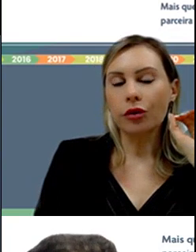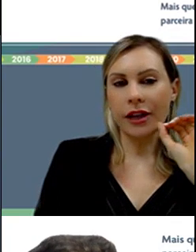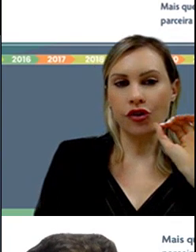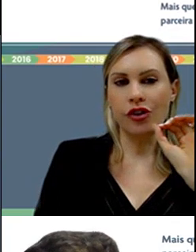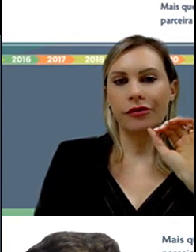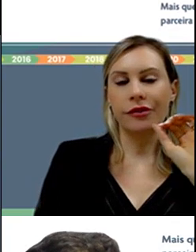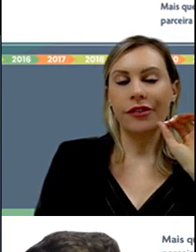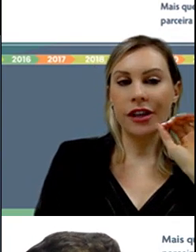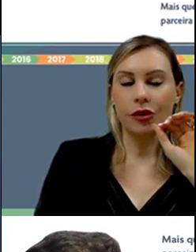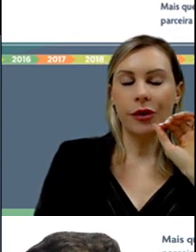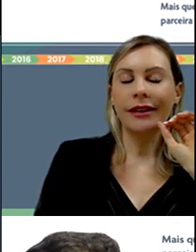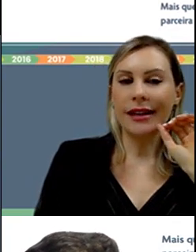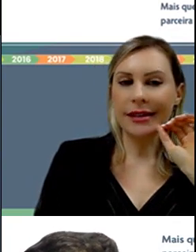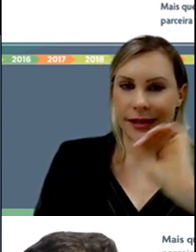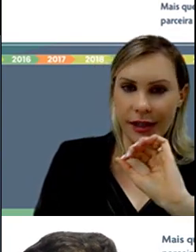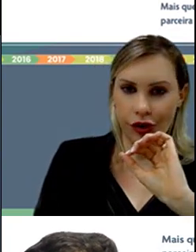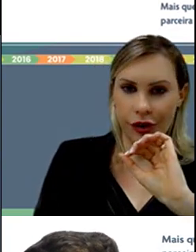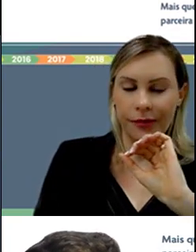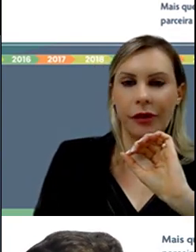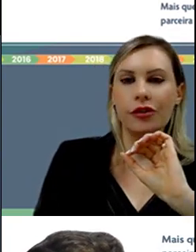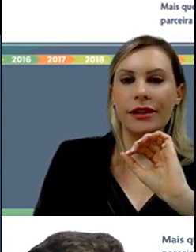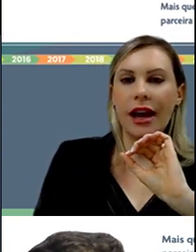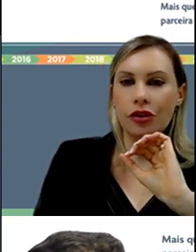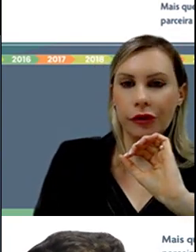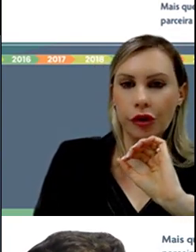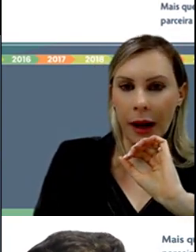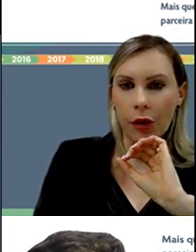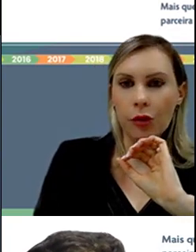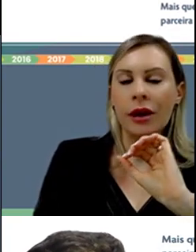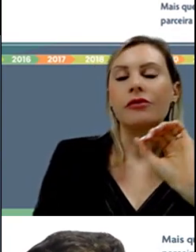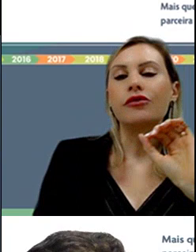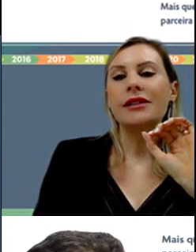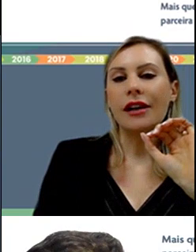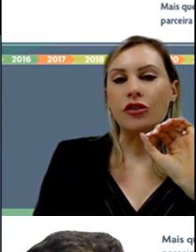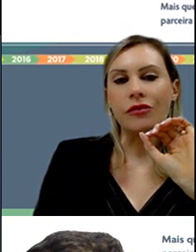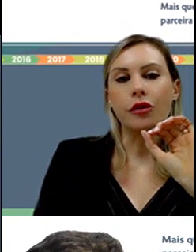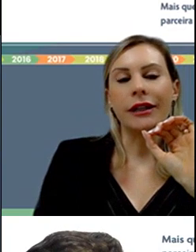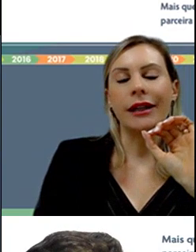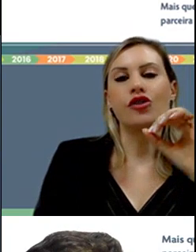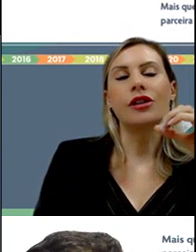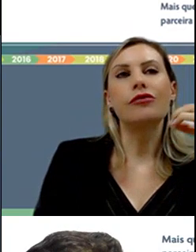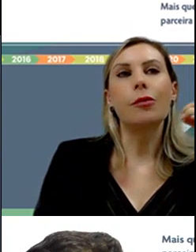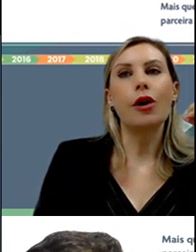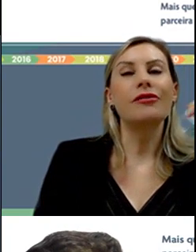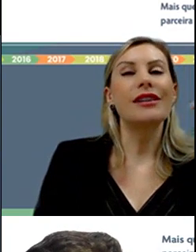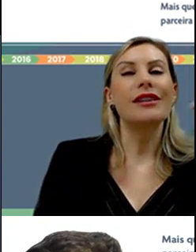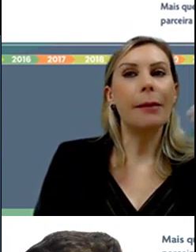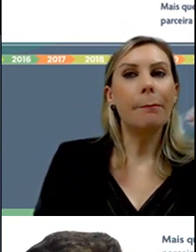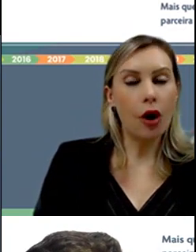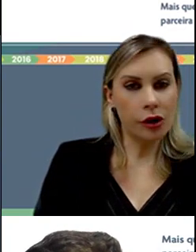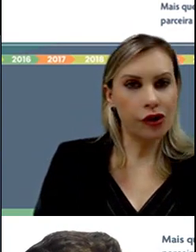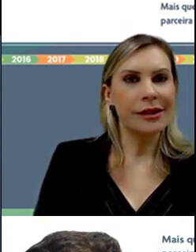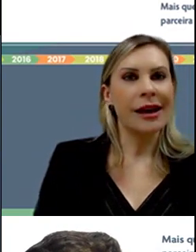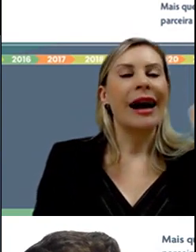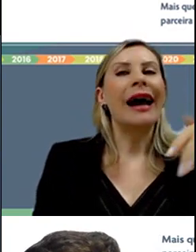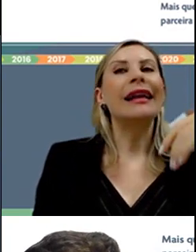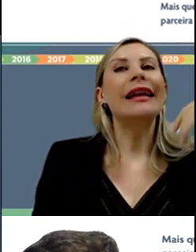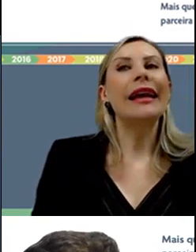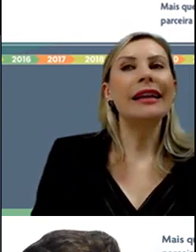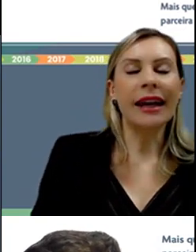Aportes facultativos, vejam que interessante. Você é ativo normal, você é ativo alternativo, podem fazer